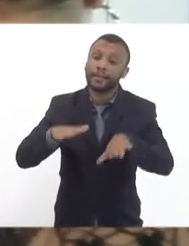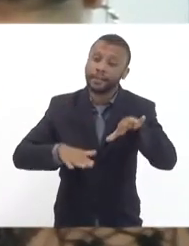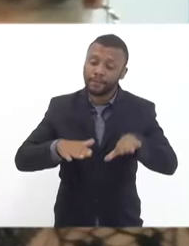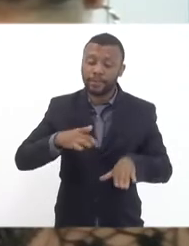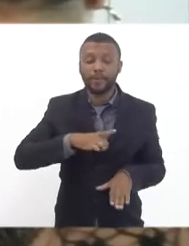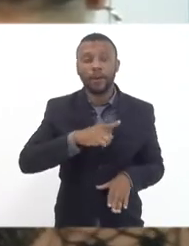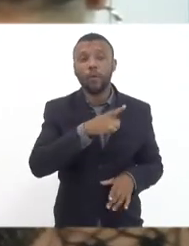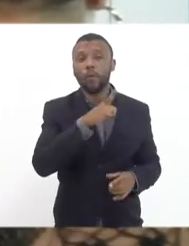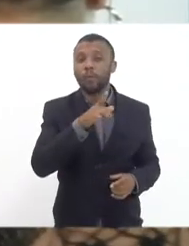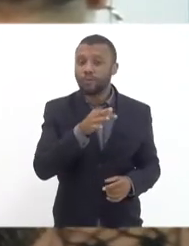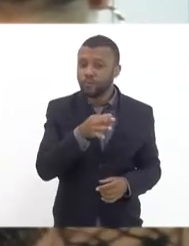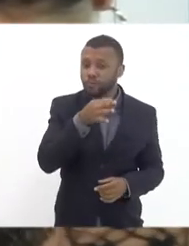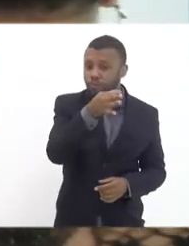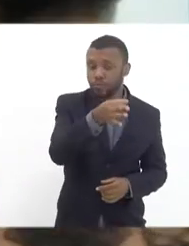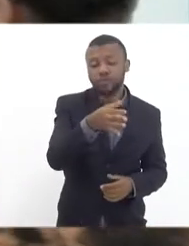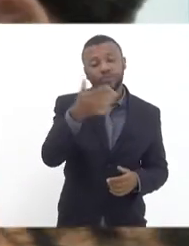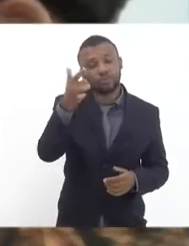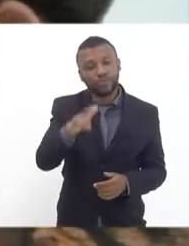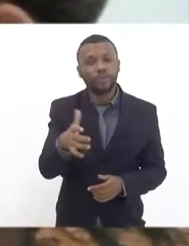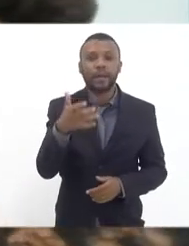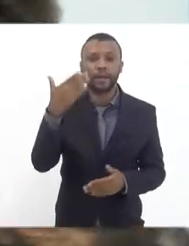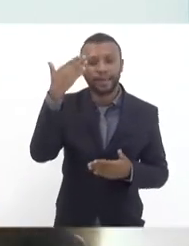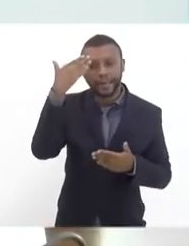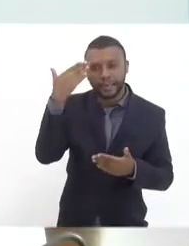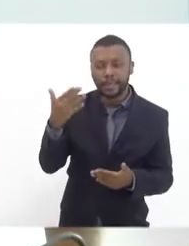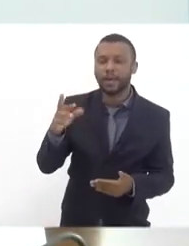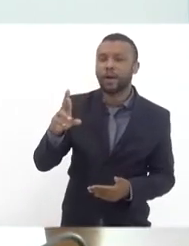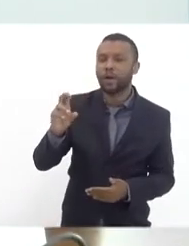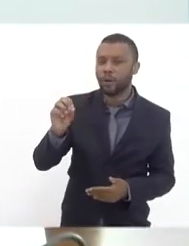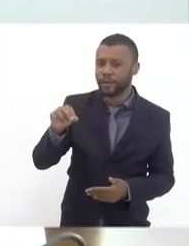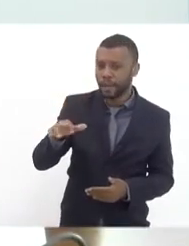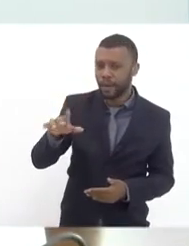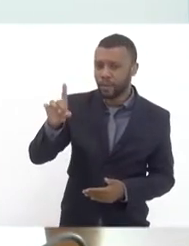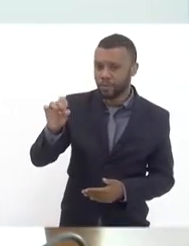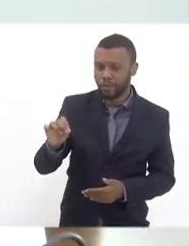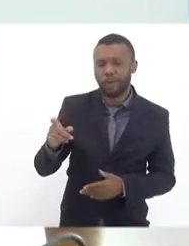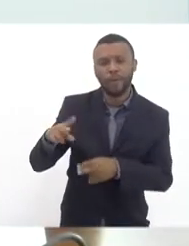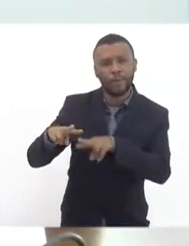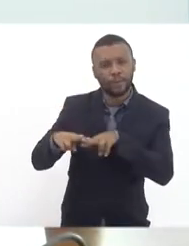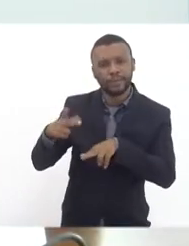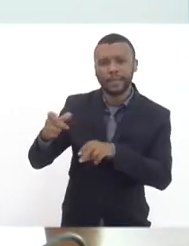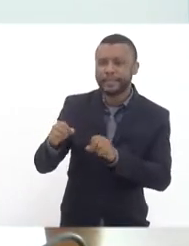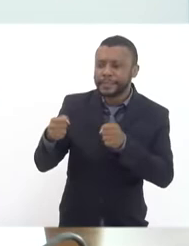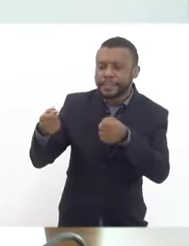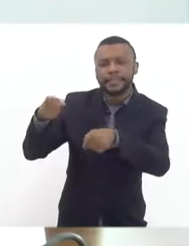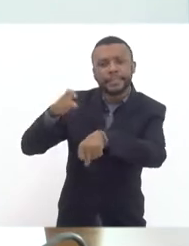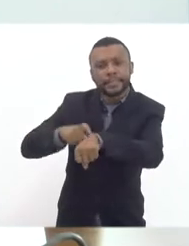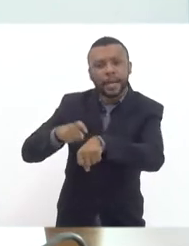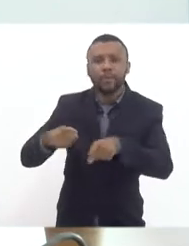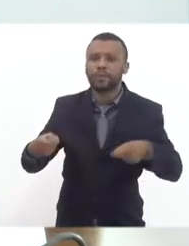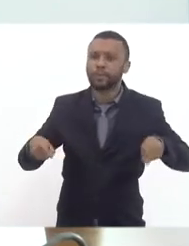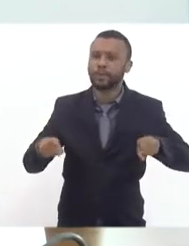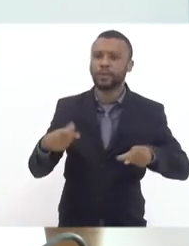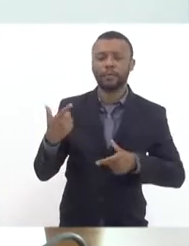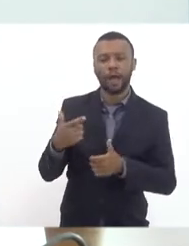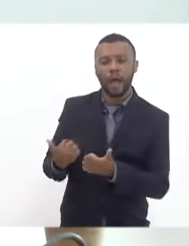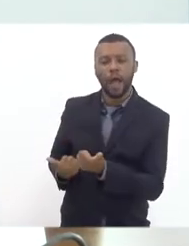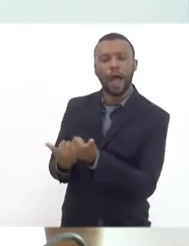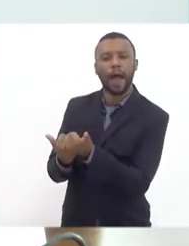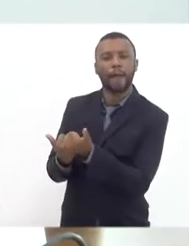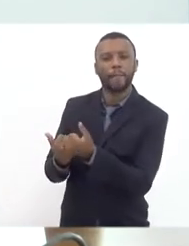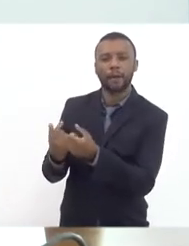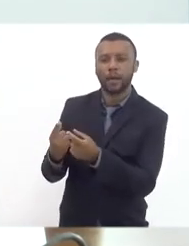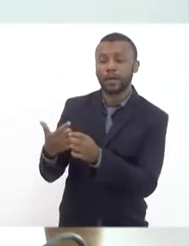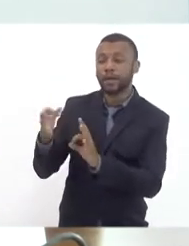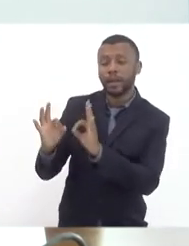Então, volto à saudação de te agradecer mais uma vez, Ronaldo, por isso, de estar dedicando tempo e o seu mandato para poder fazer essa discussão.